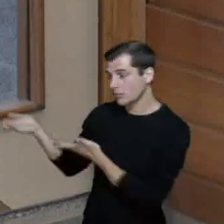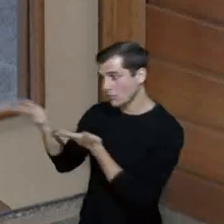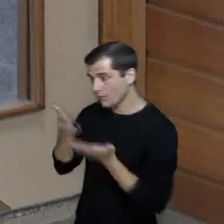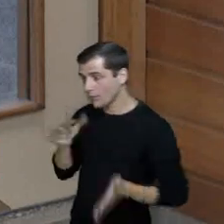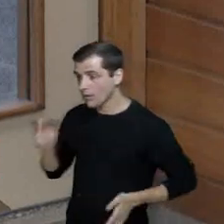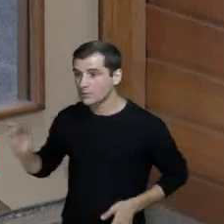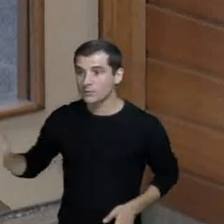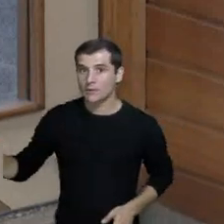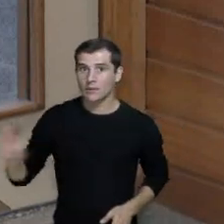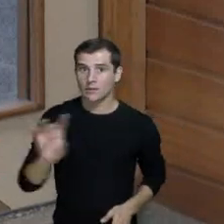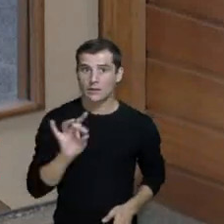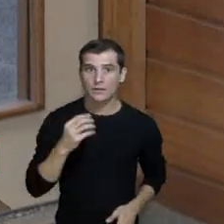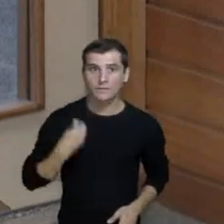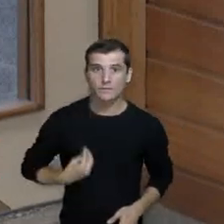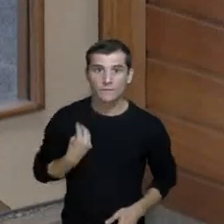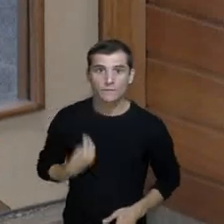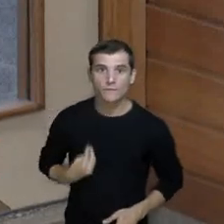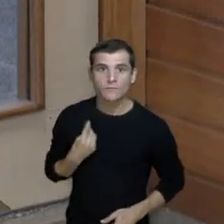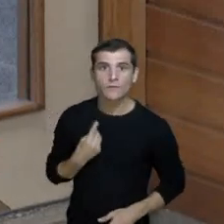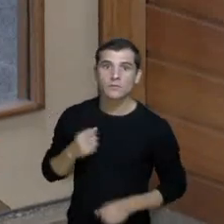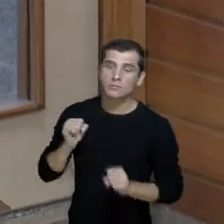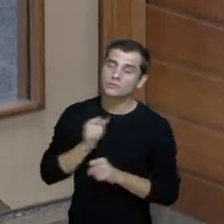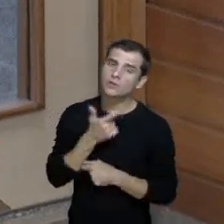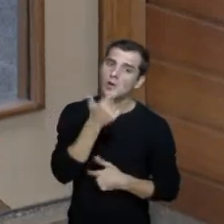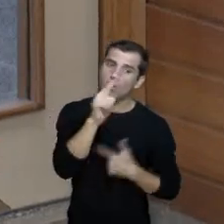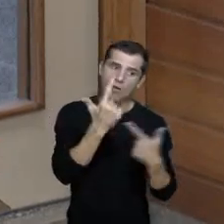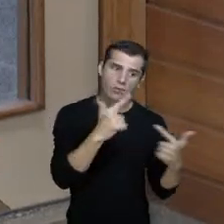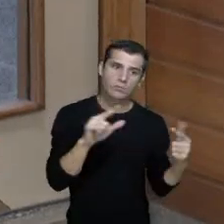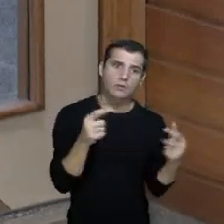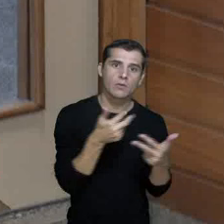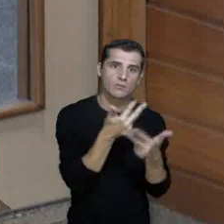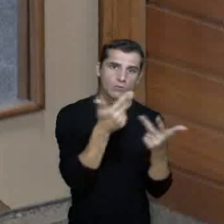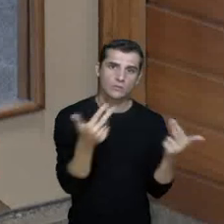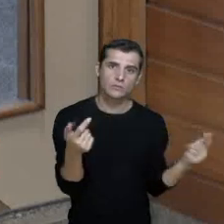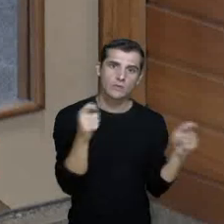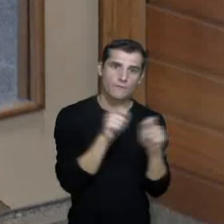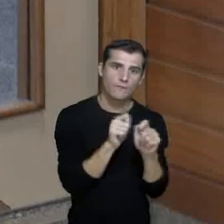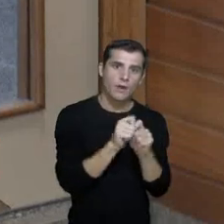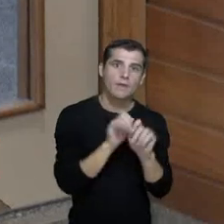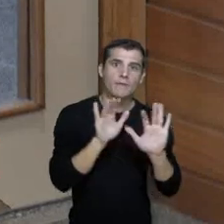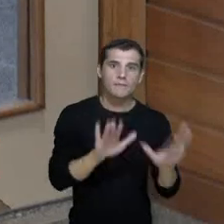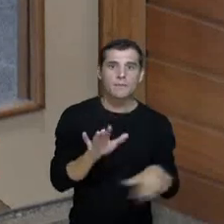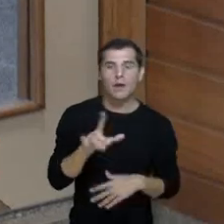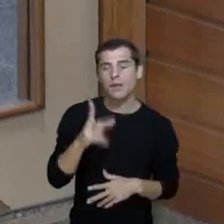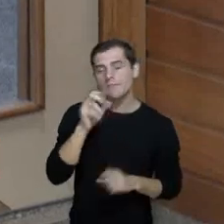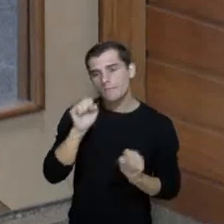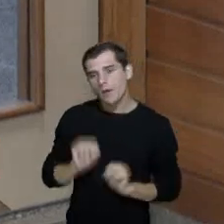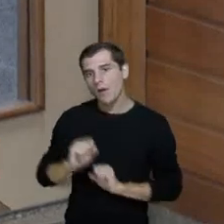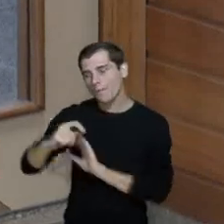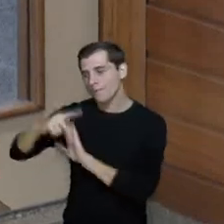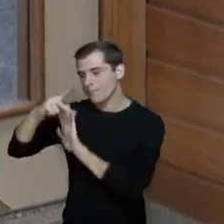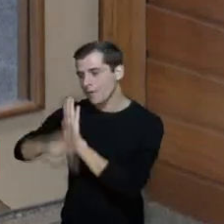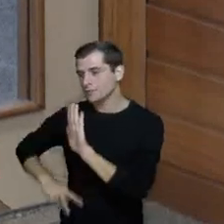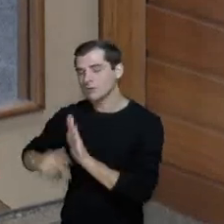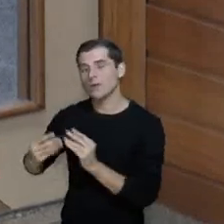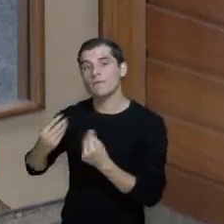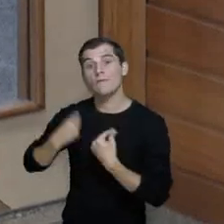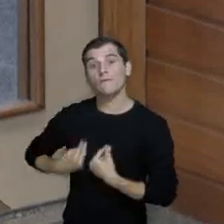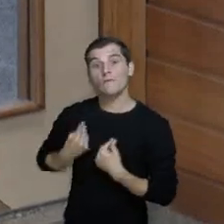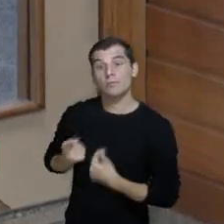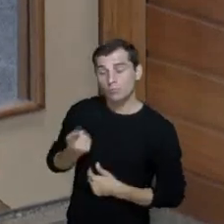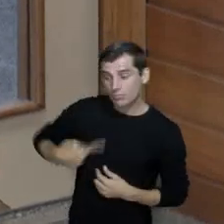estão perdendo abre aspas do seu tempo poderiam estar fazendo outras coisas é no sentido se AD donem desse projeto nós precisamos de